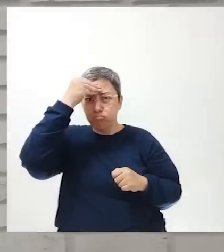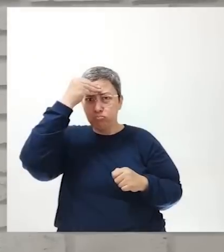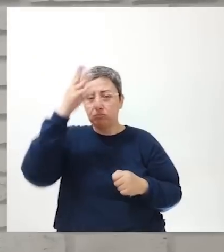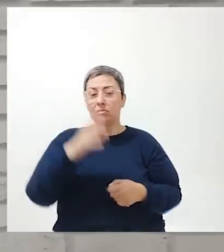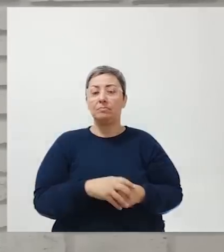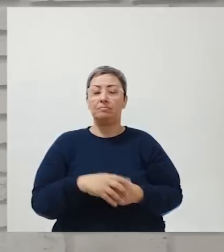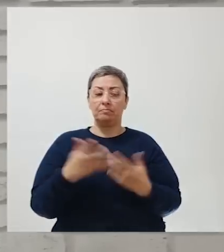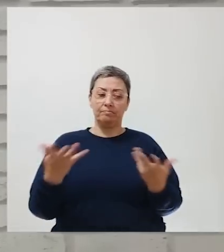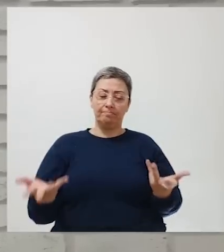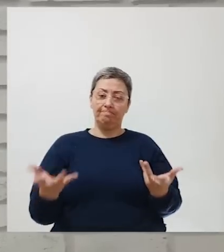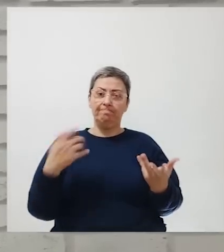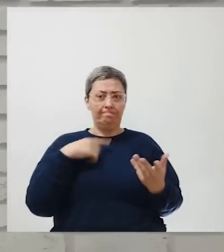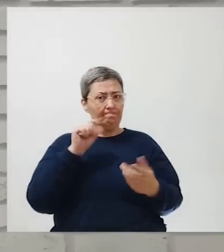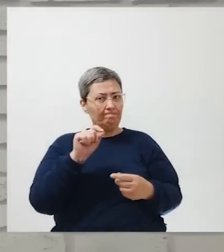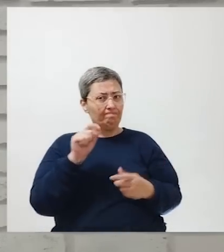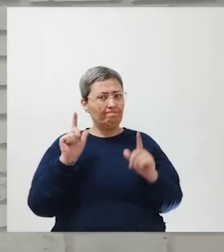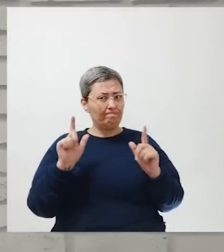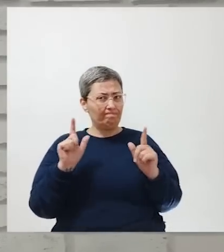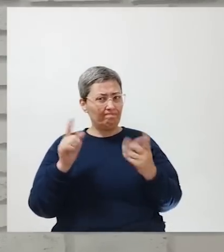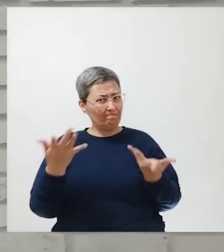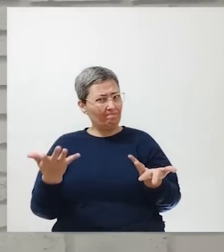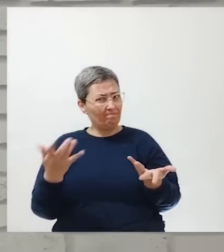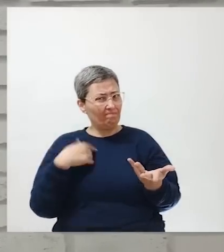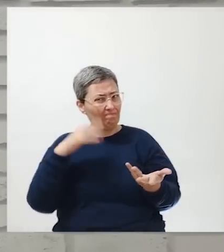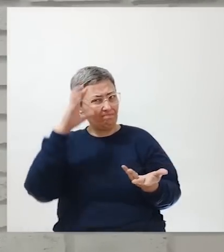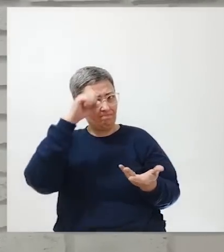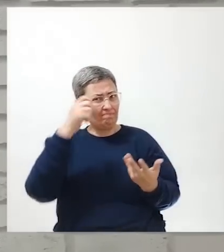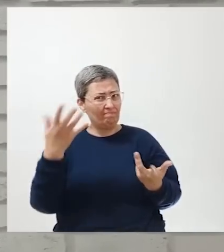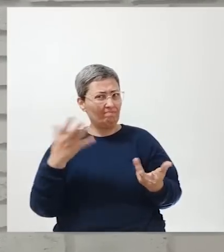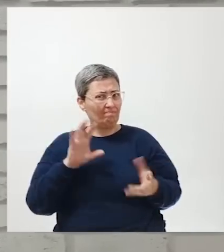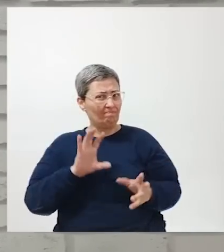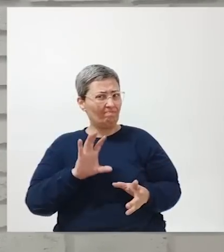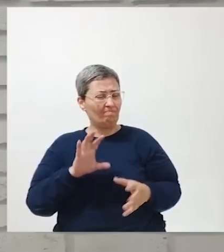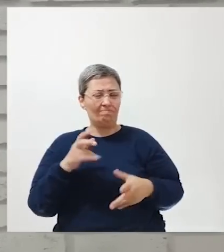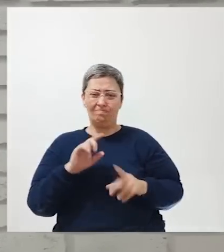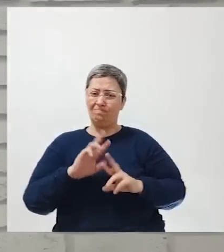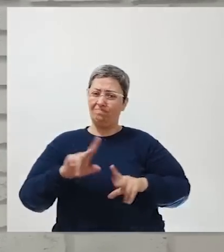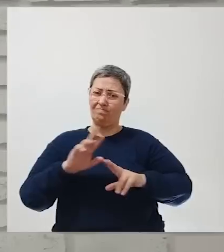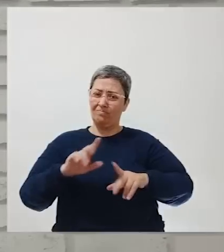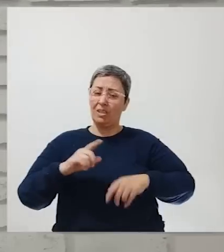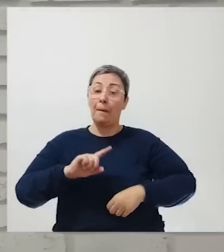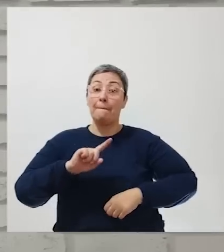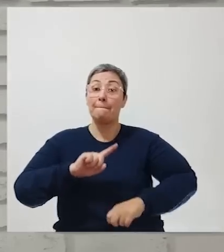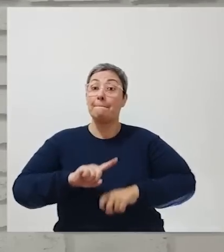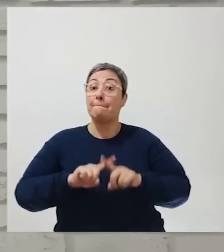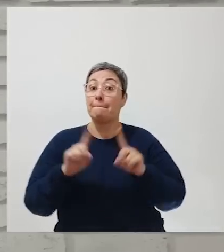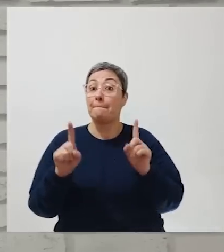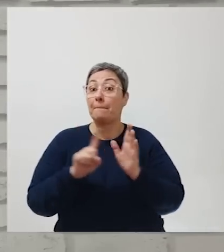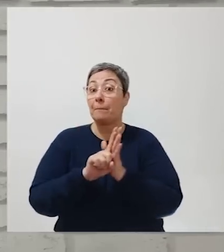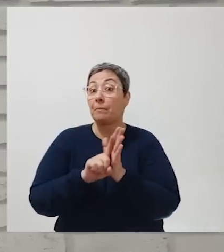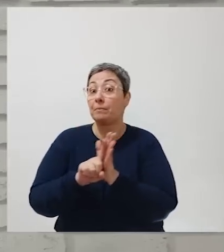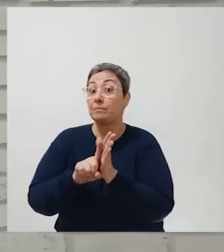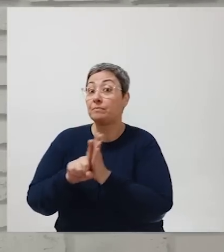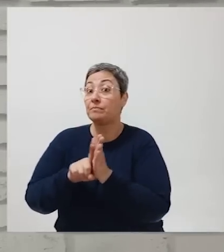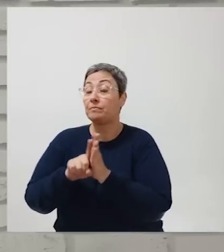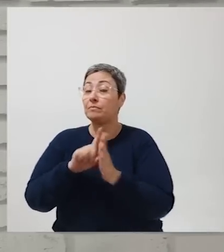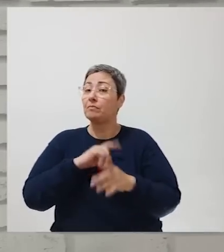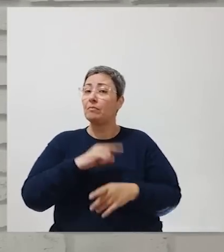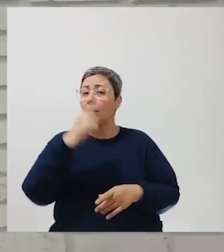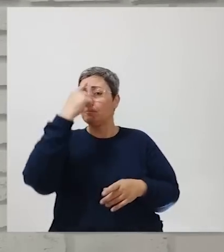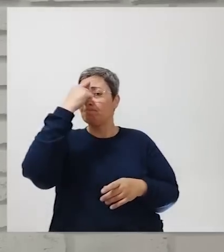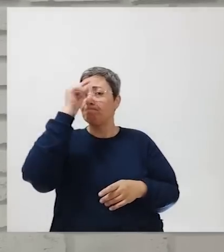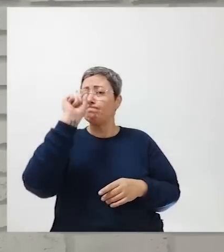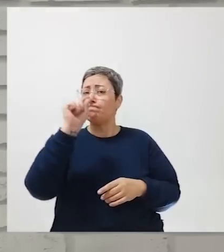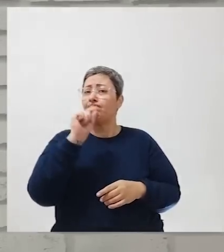aí. Será que era divertido aprender assim? Não, né? Mas os pesquisadores sempre